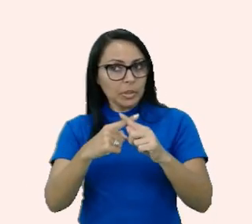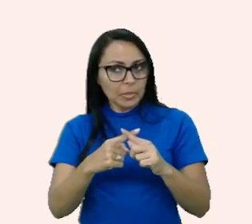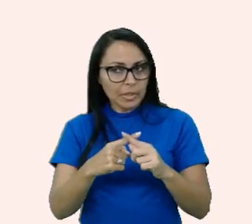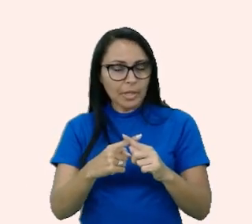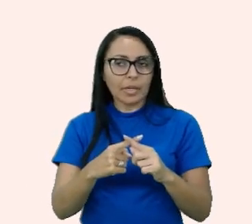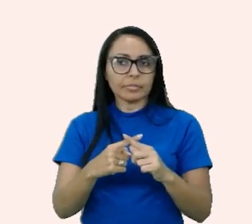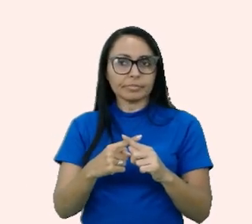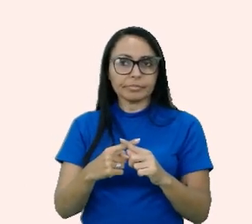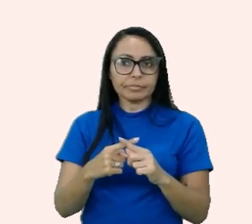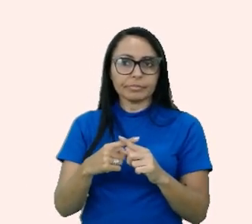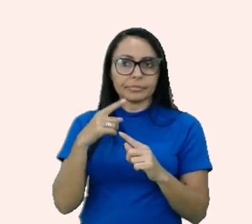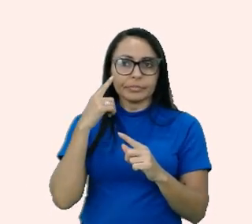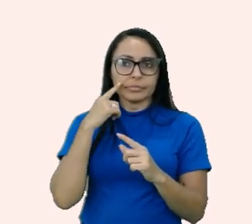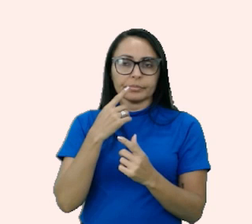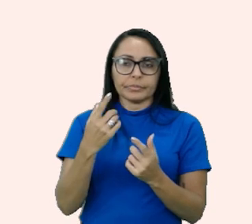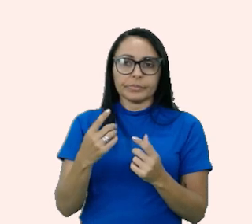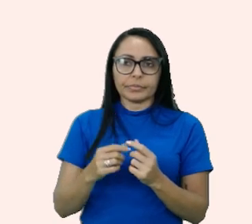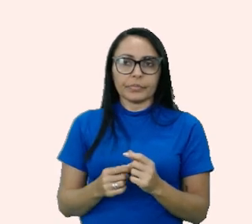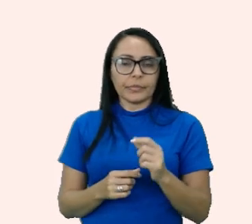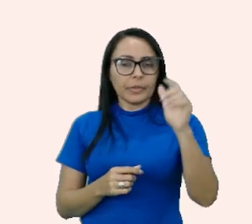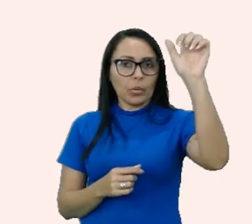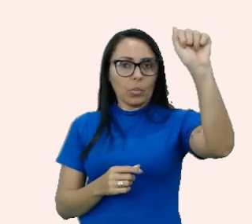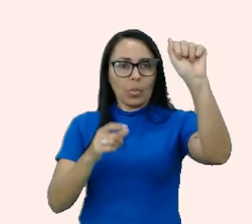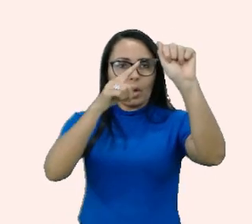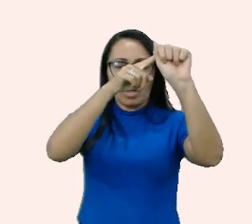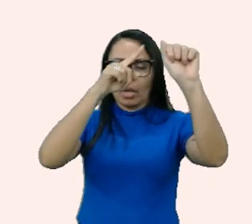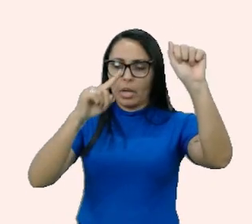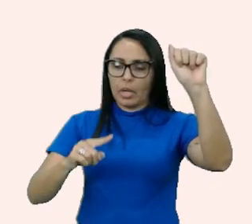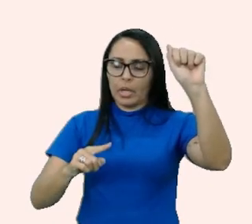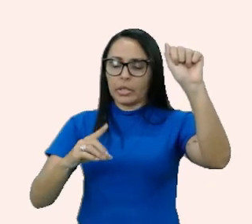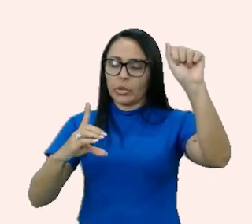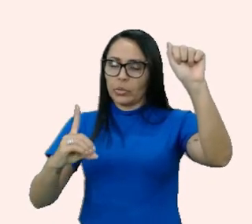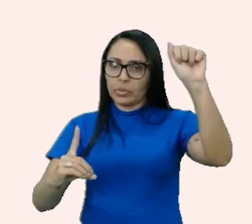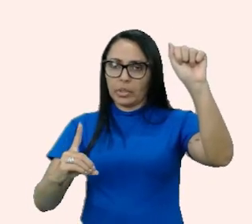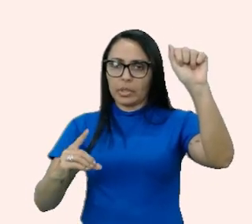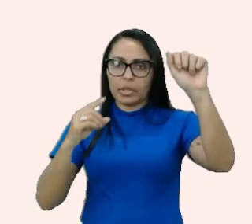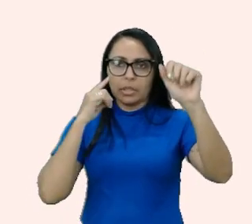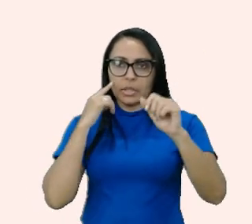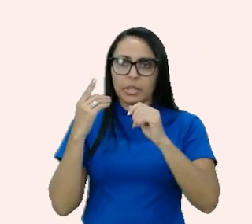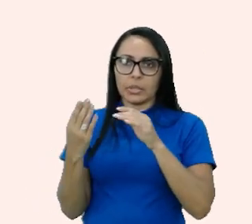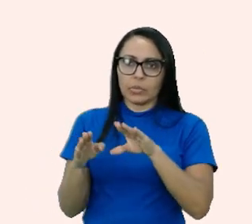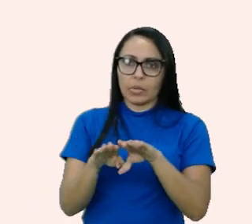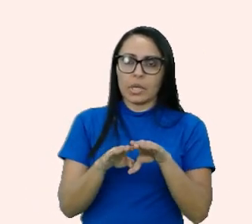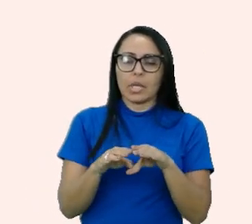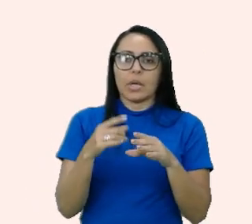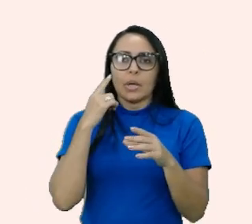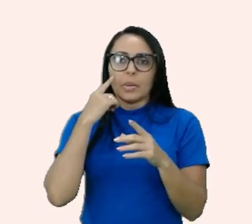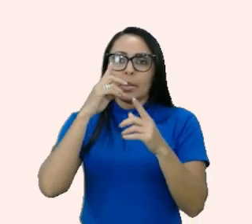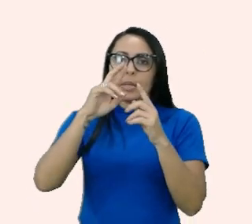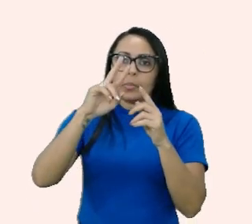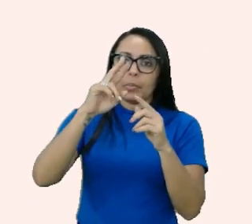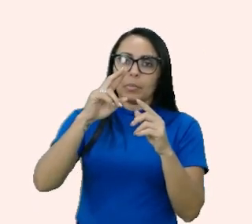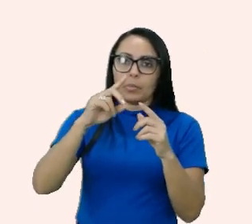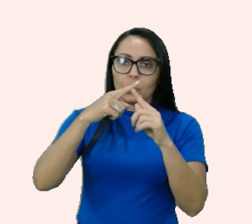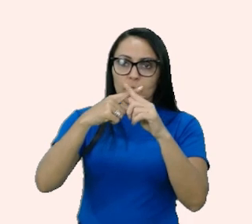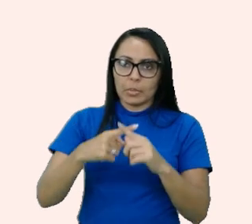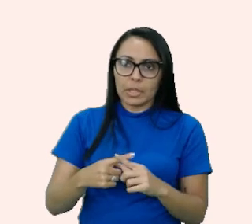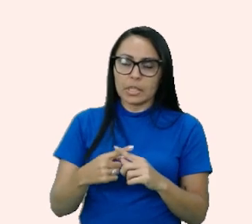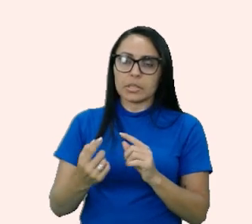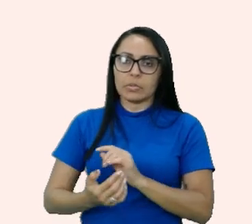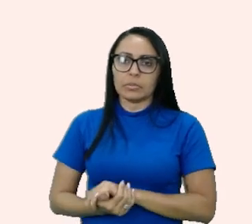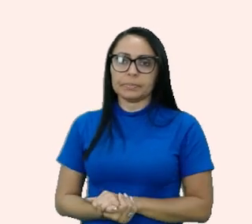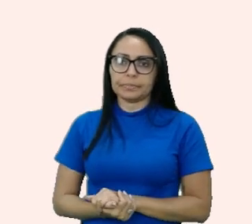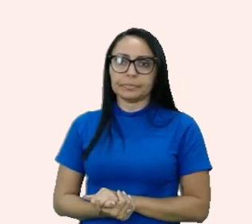elementos que estão nos extremos e igualar a multiplicação dos elementos que estão no meio. É